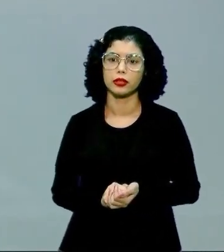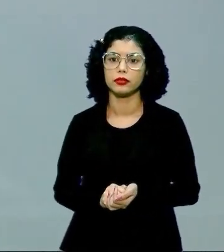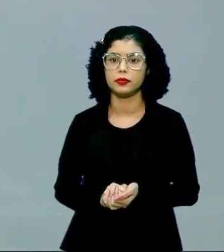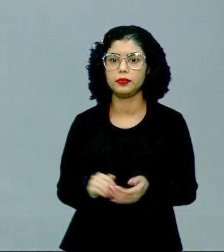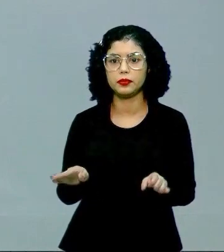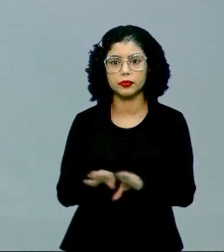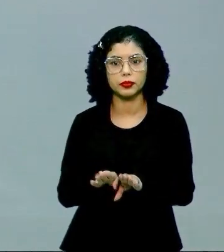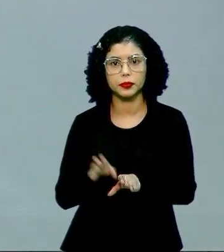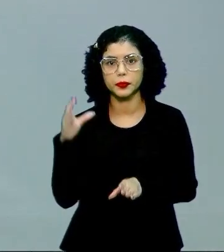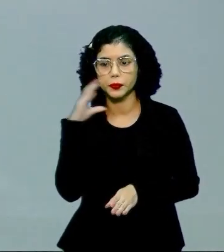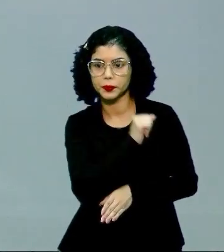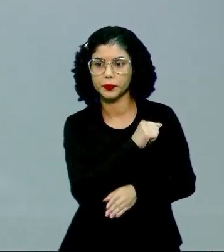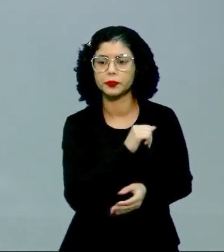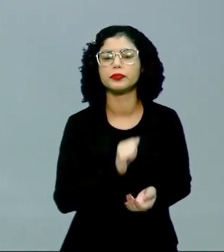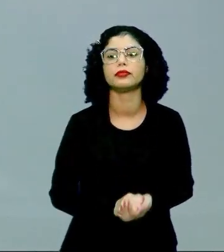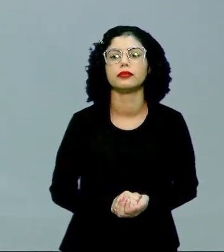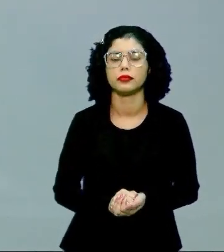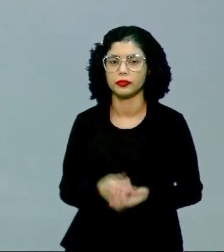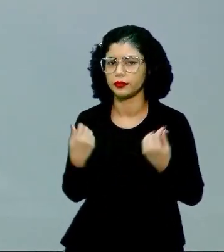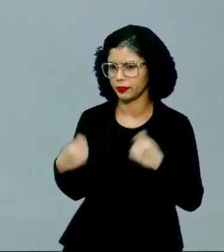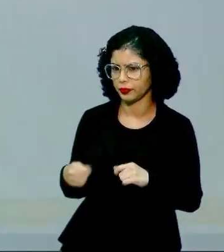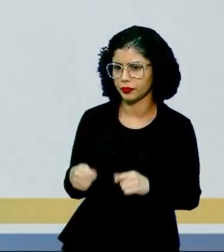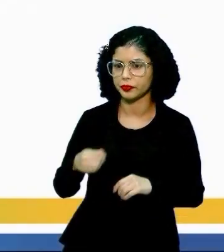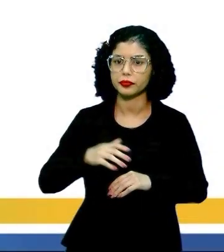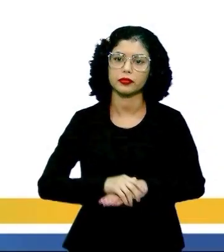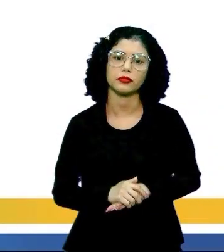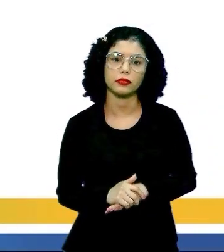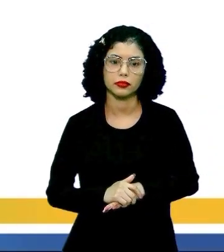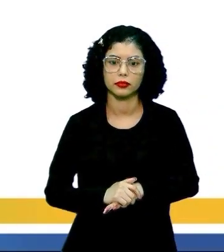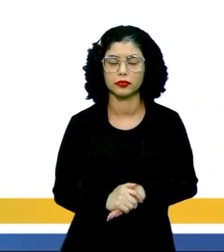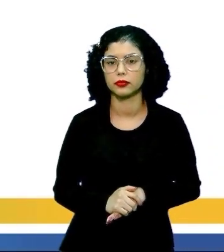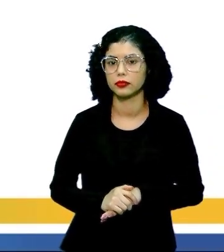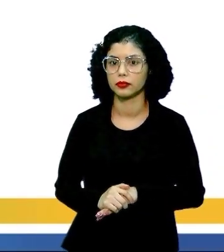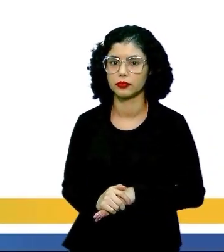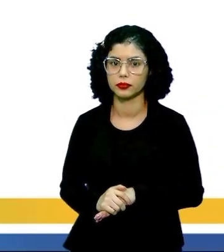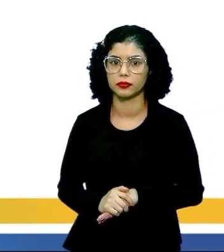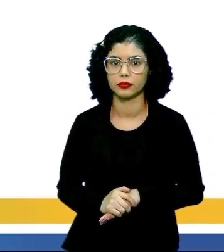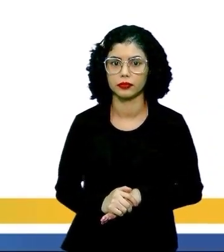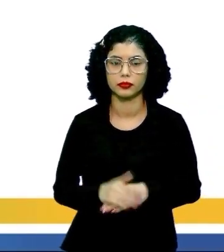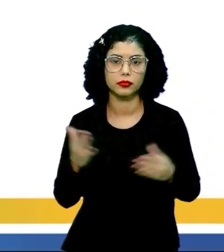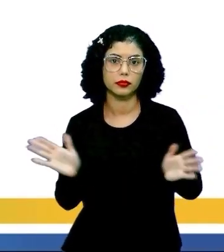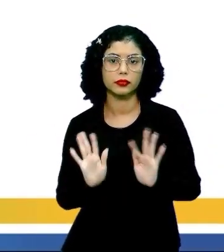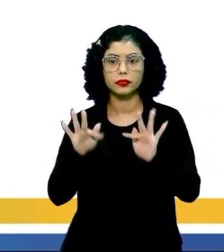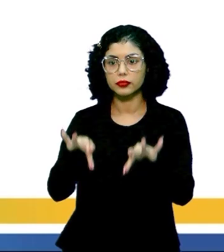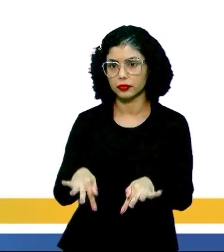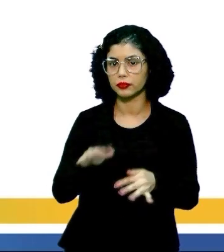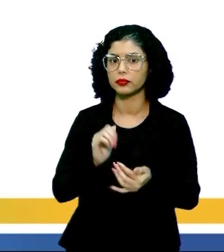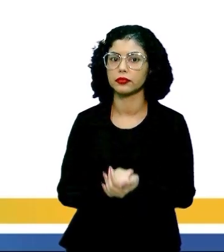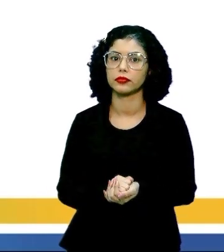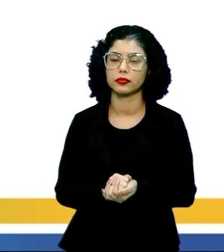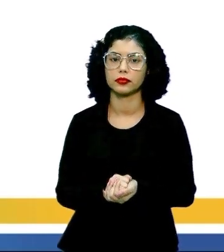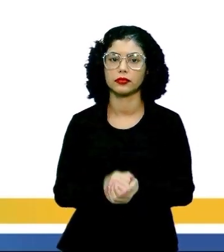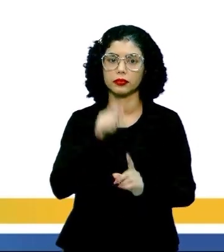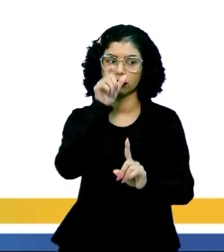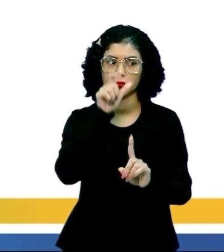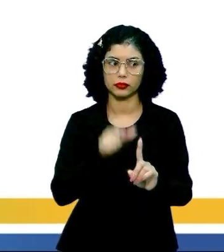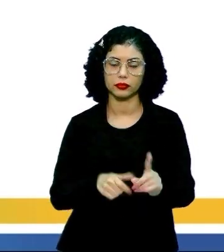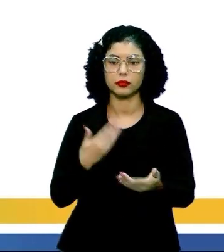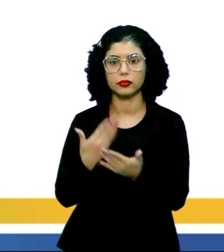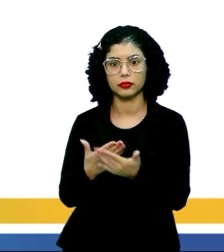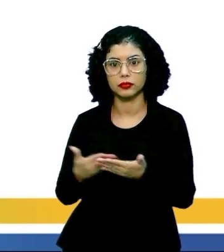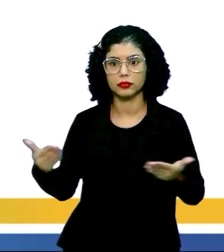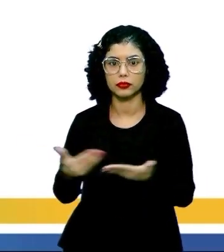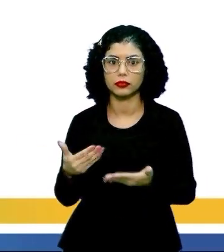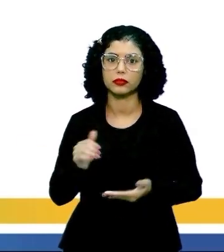um cálculo mais rápido e mais preciso certo e para finalizar Essas são as referências da nossa aula